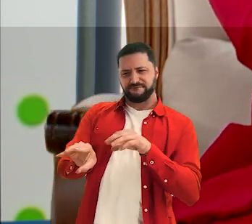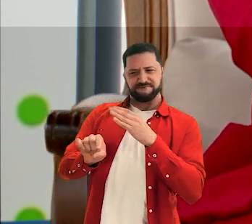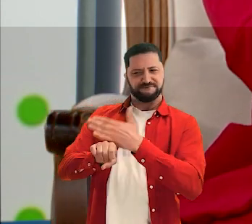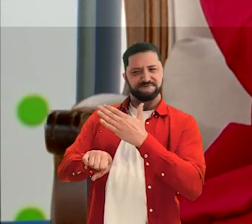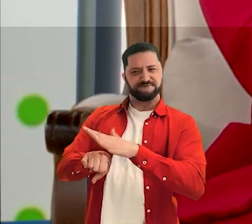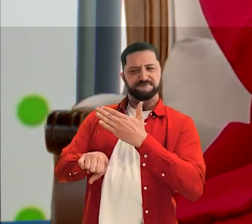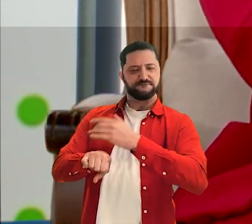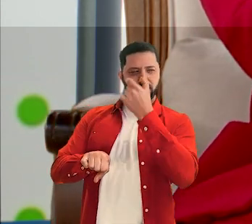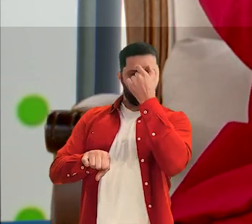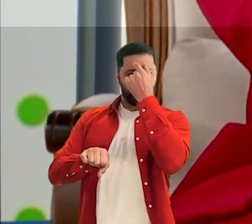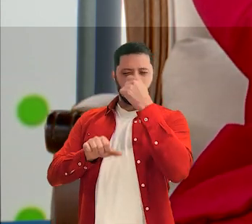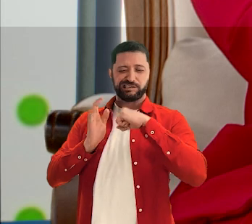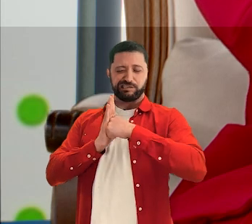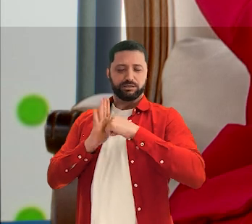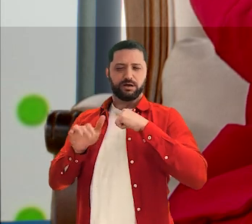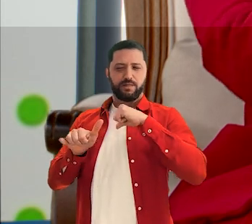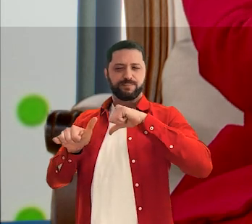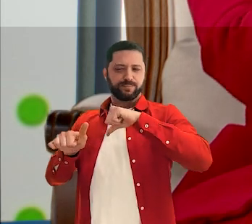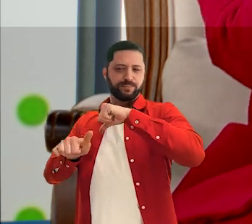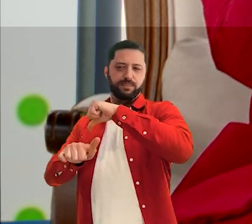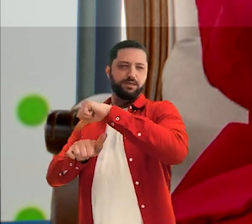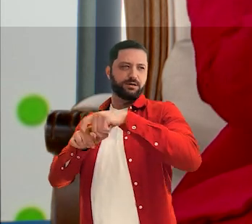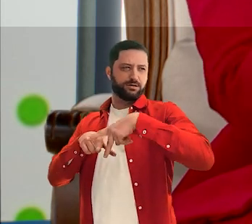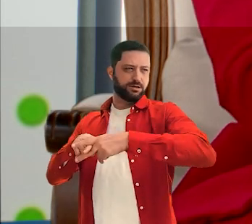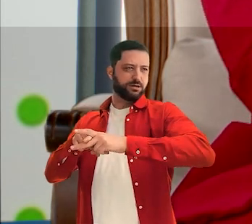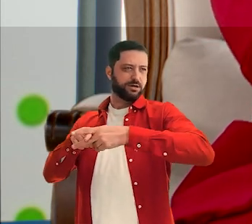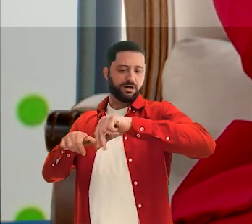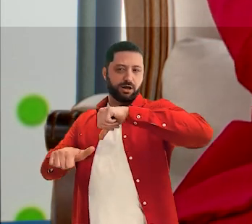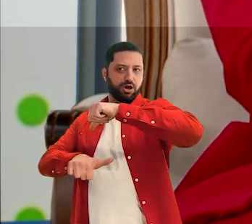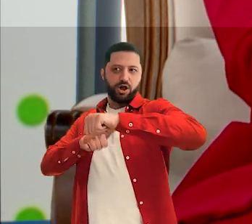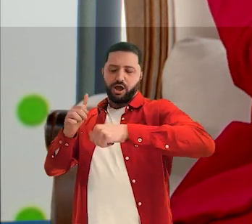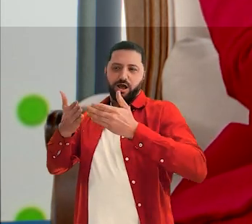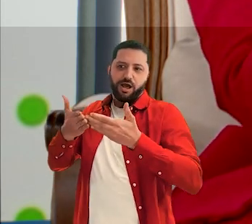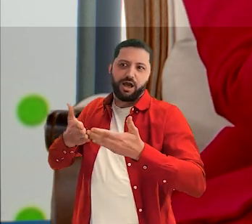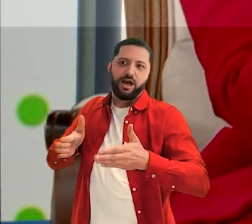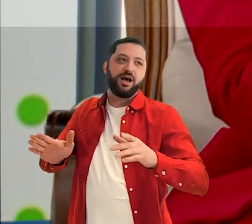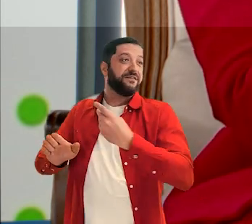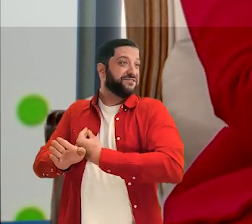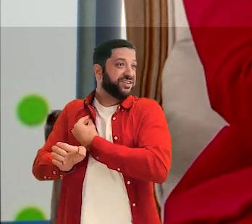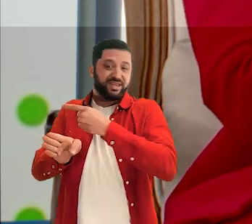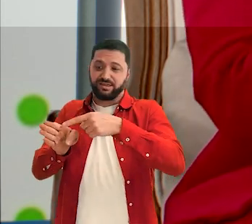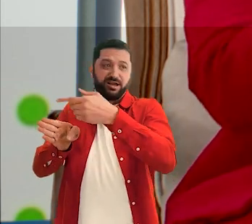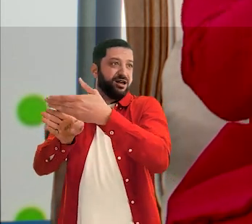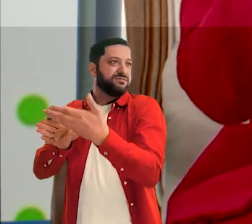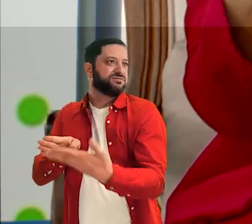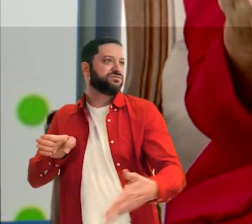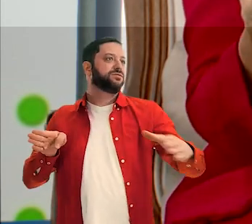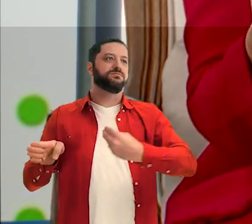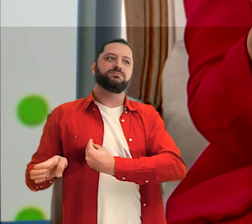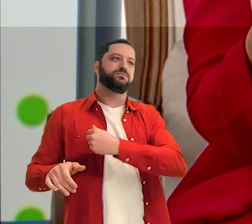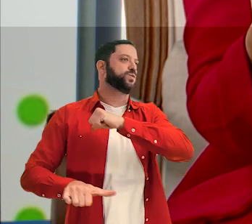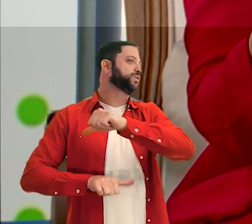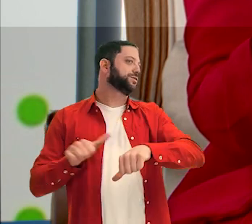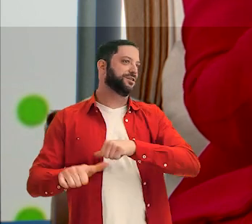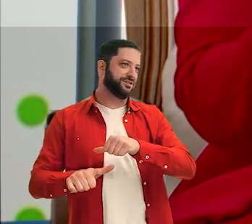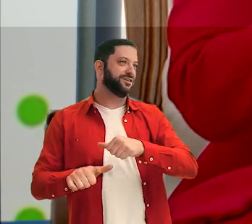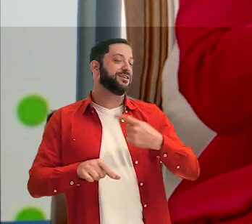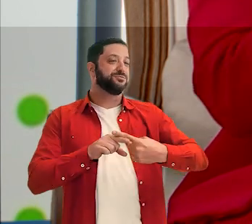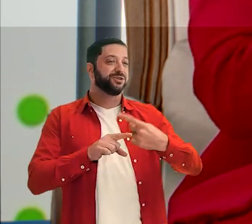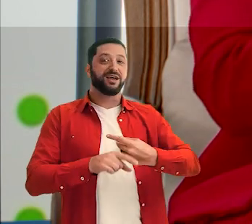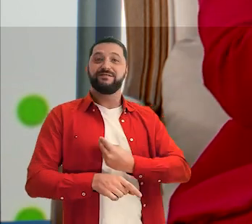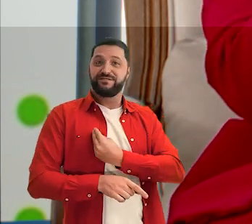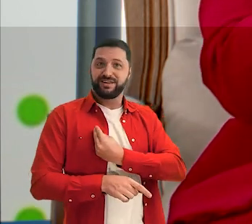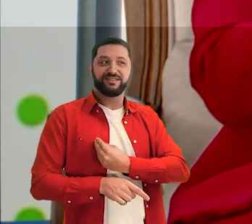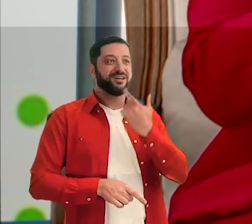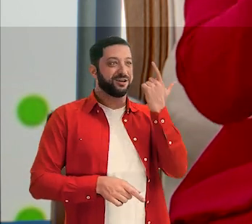vida e quando ela passa por um processo, como você disse ali, uma intervenção correta, ela começa a enxergar a vida de outra maneira, porque